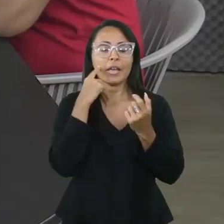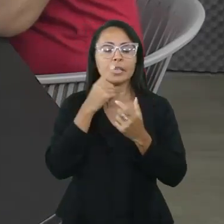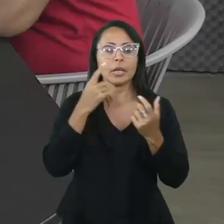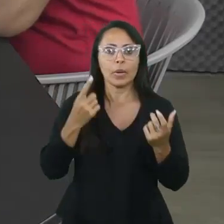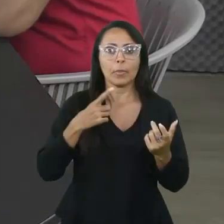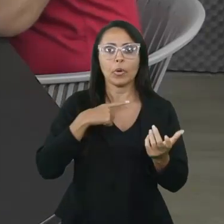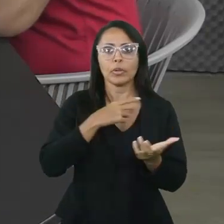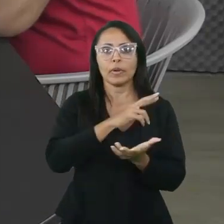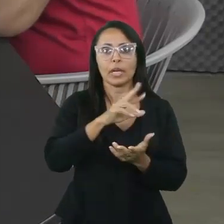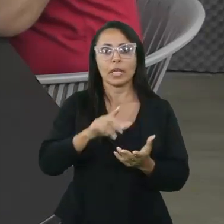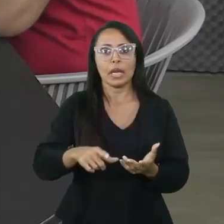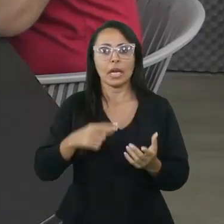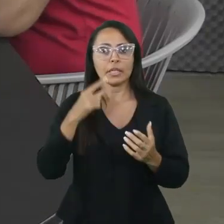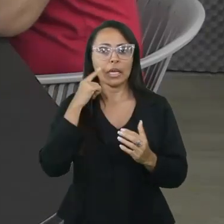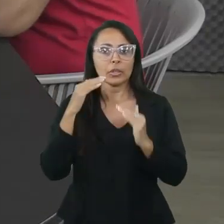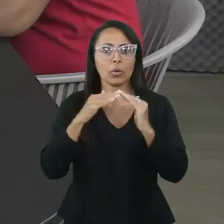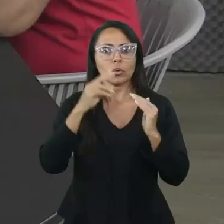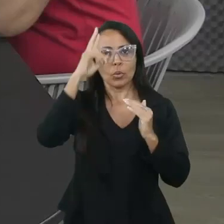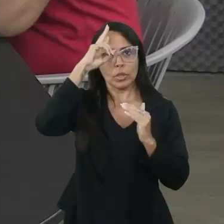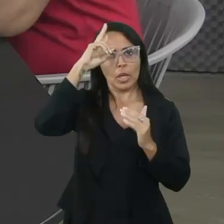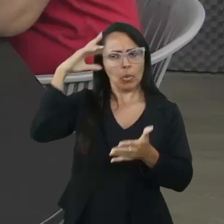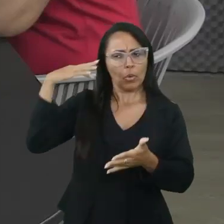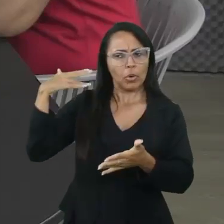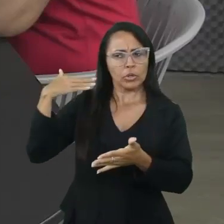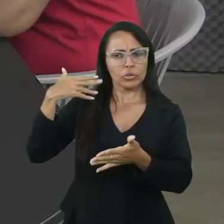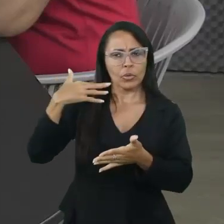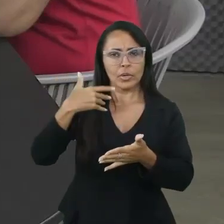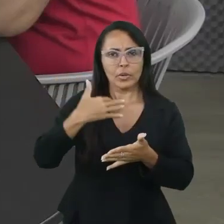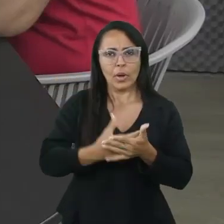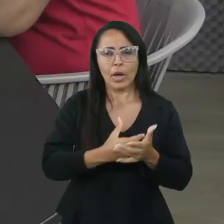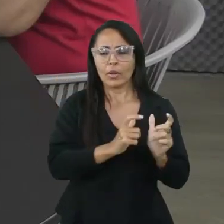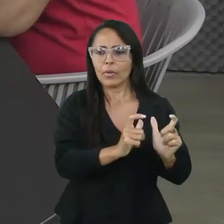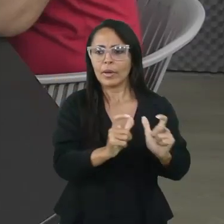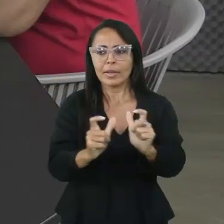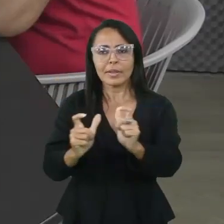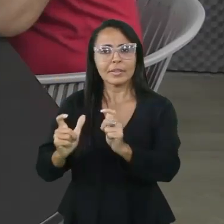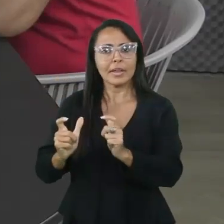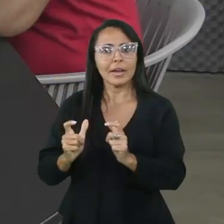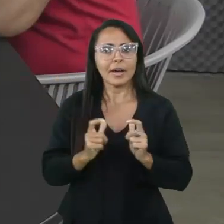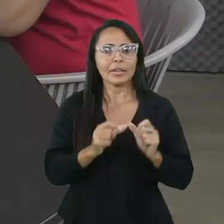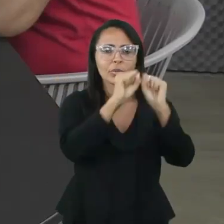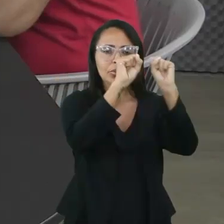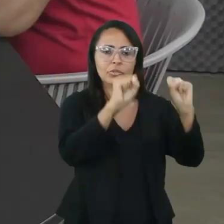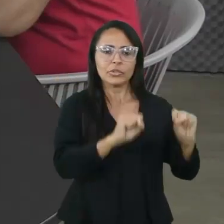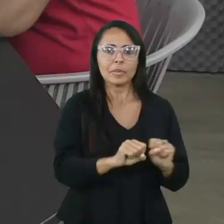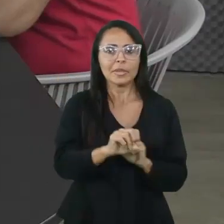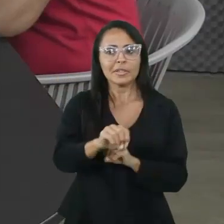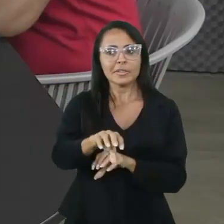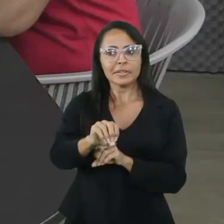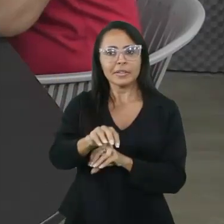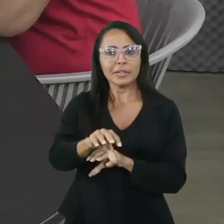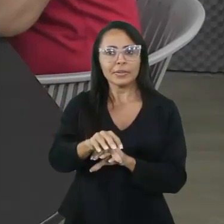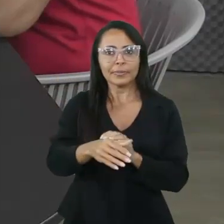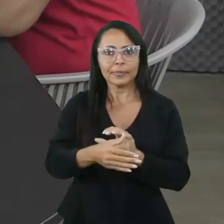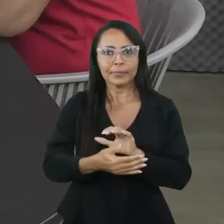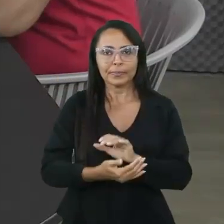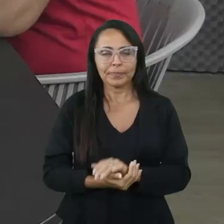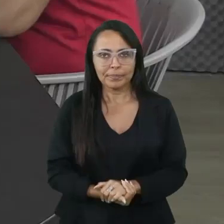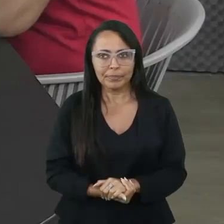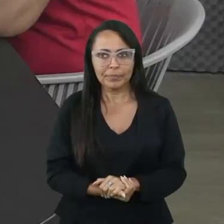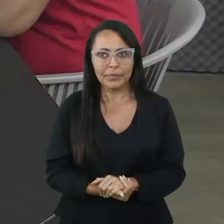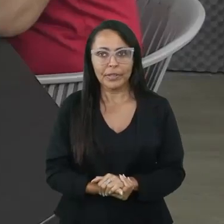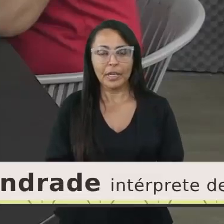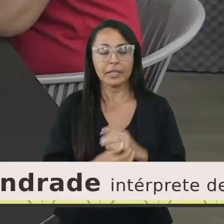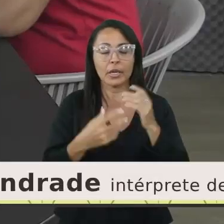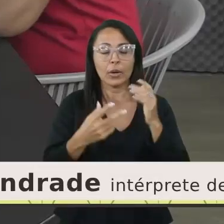variar de acordo com o tempo histórico, ele pode variar de acordo com a localidade, até mesmo com o sistema de ensino. Então, a